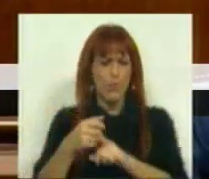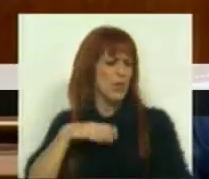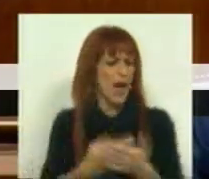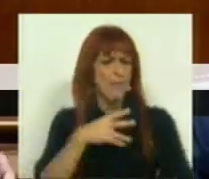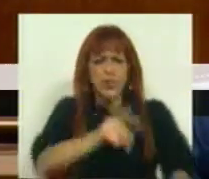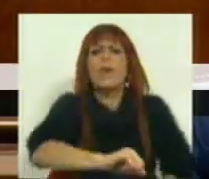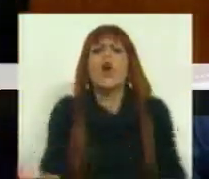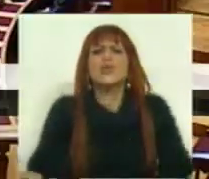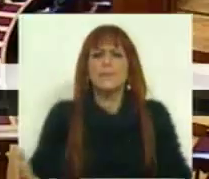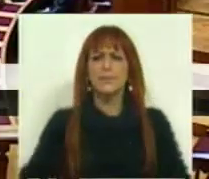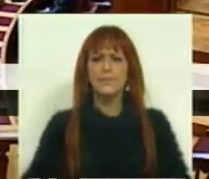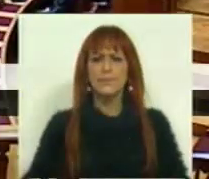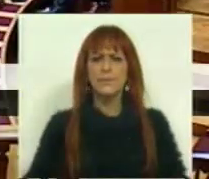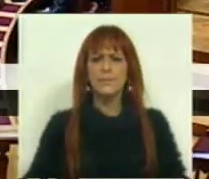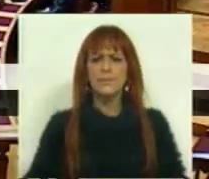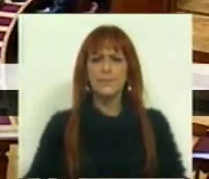Portugal?